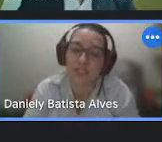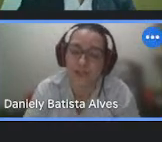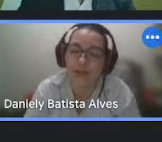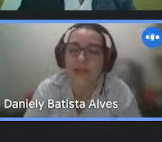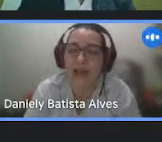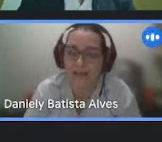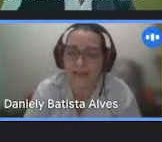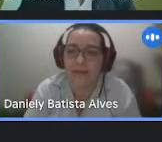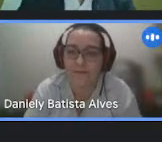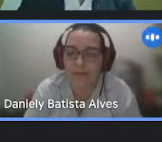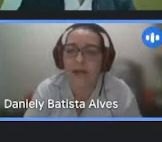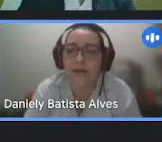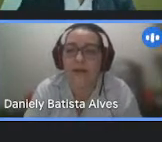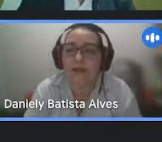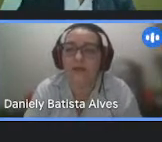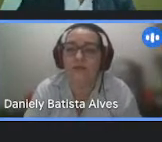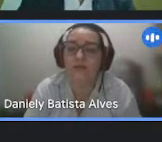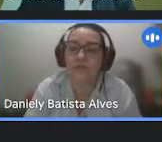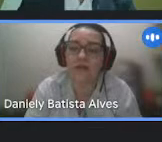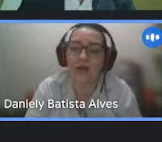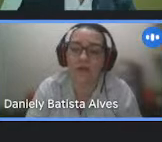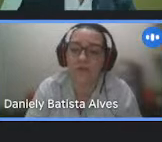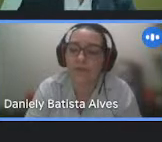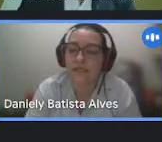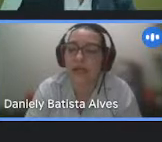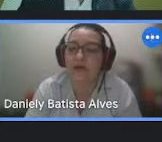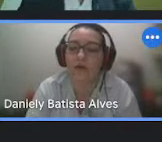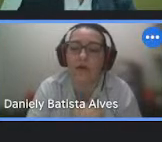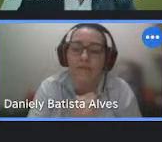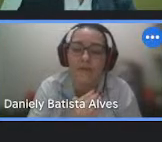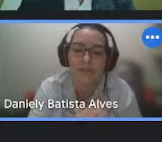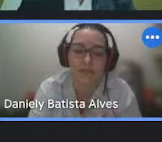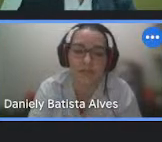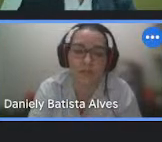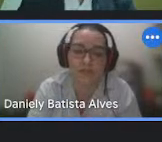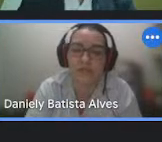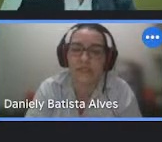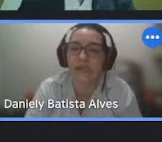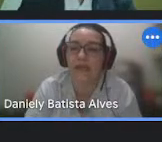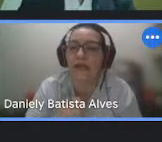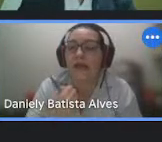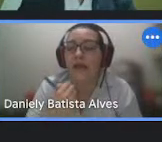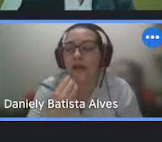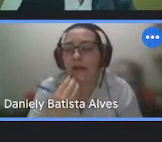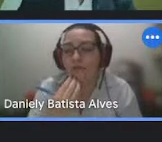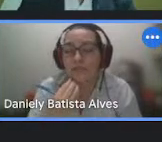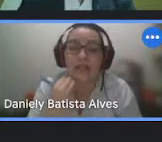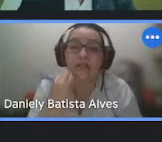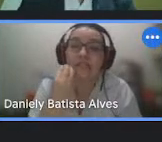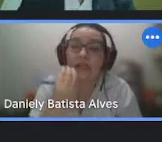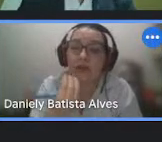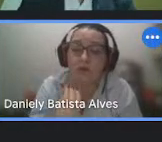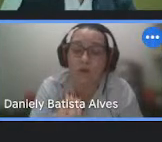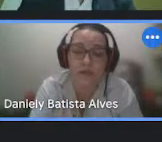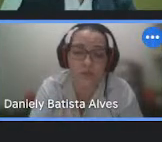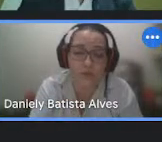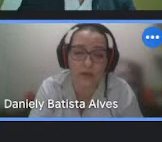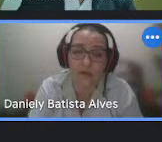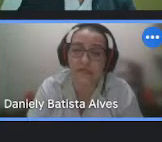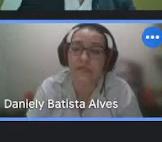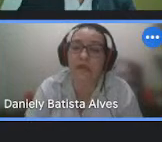seja avaliada, tá? Então, se você vai começar agora a pensar no seu TCC, você está iniciando agora